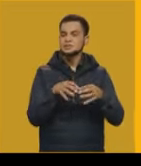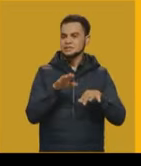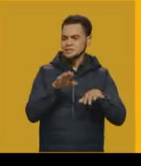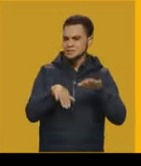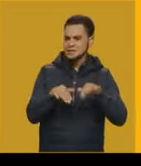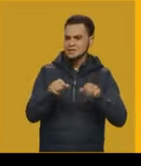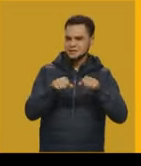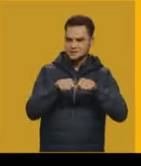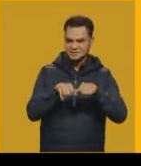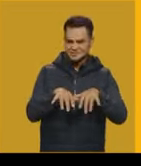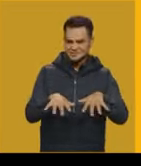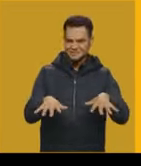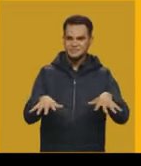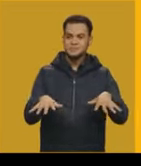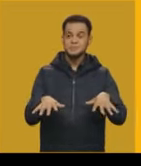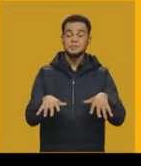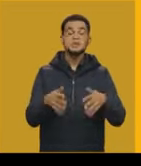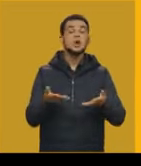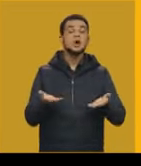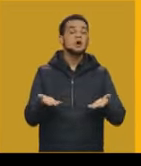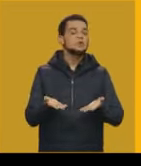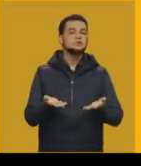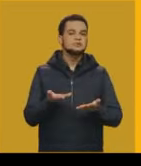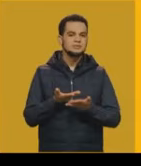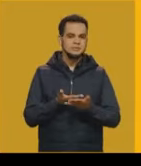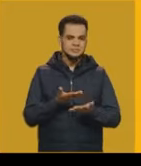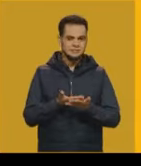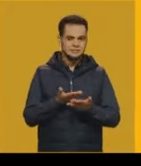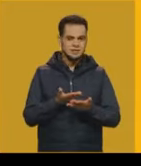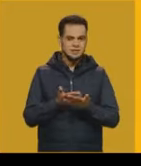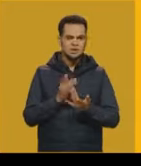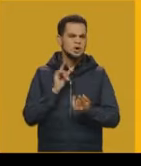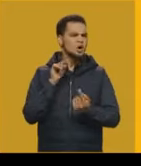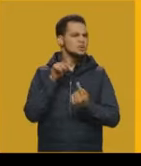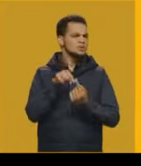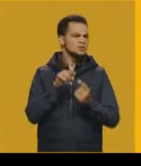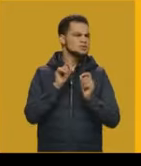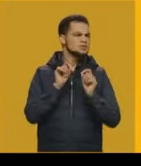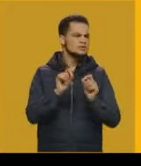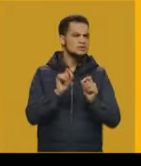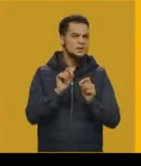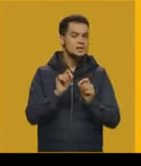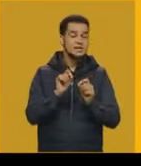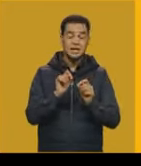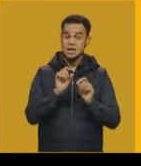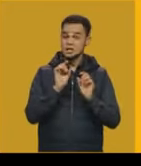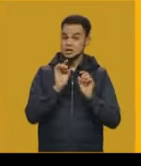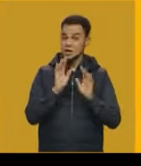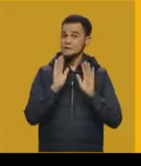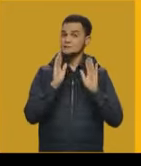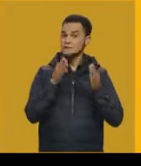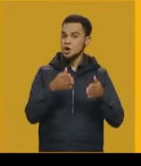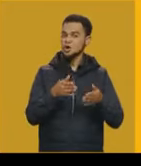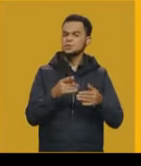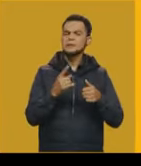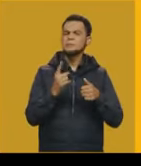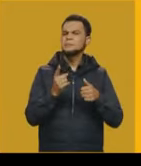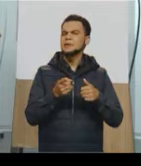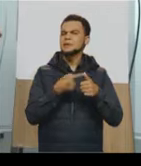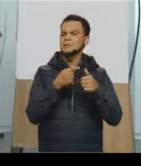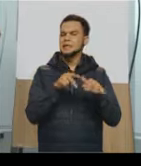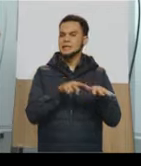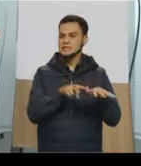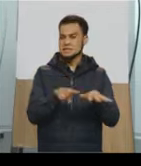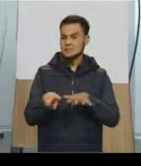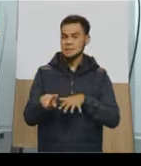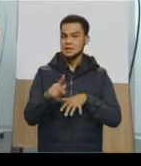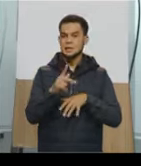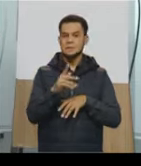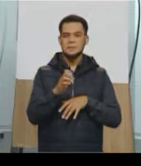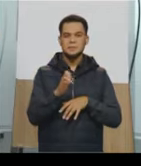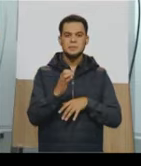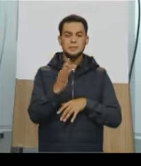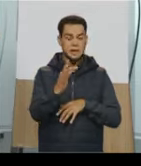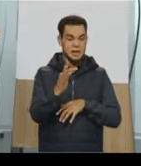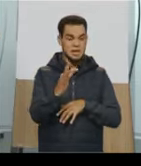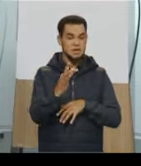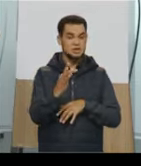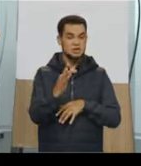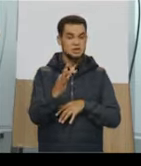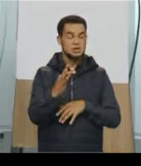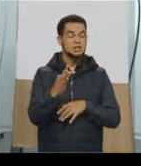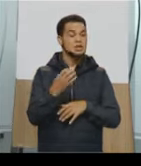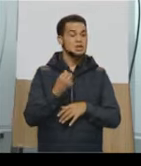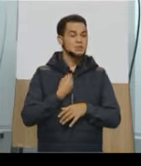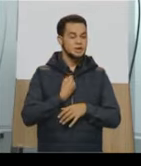ramificações. Nessa aula de hoje, vamos focar apenas na primeira semana do PET volume 2, nos alcanos